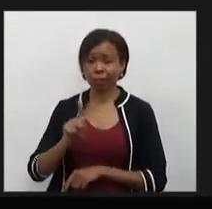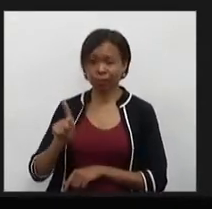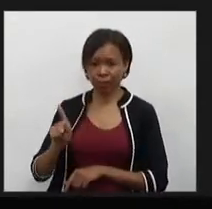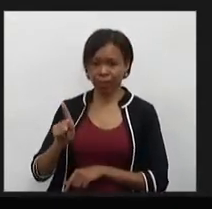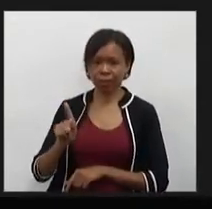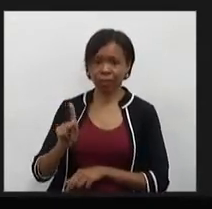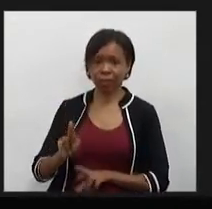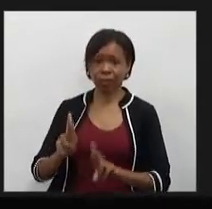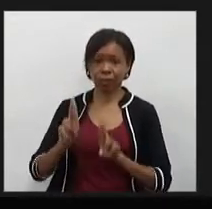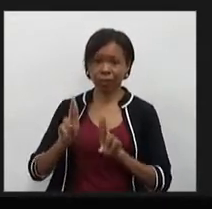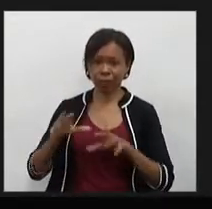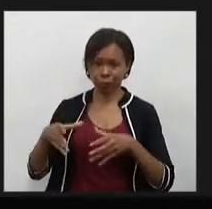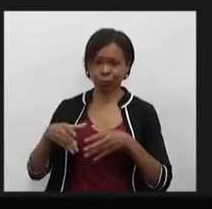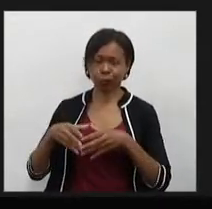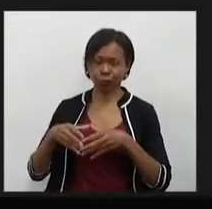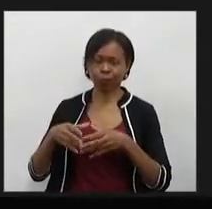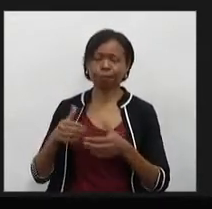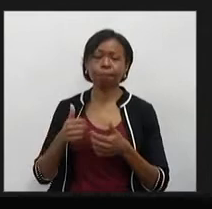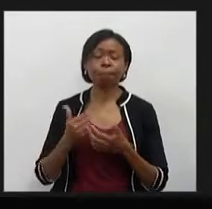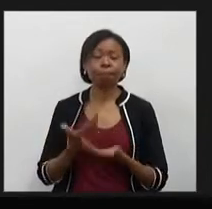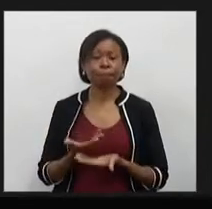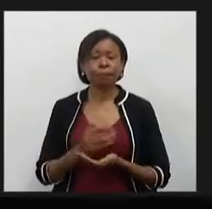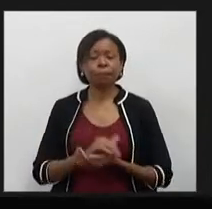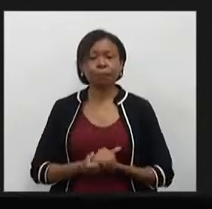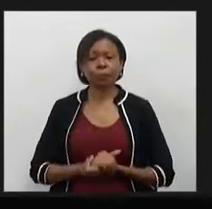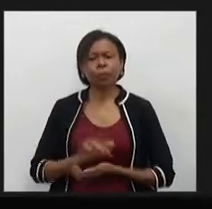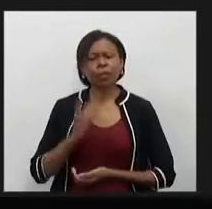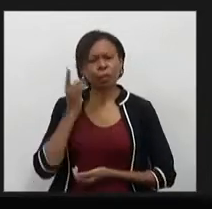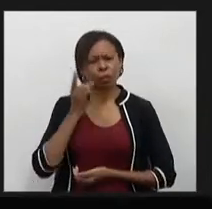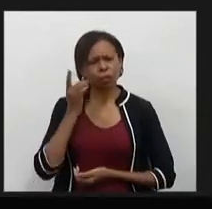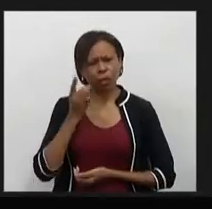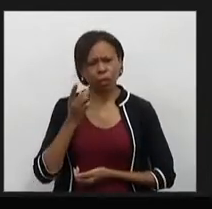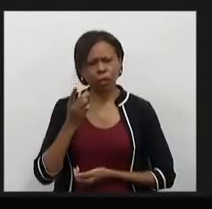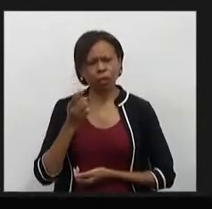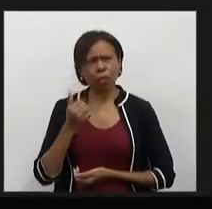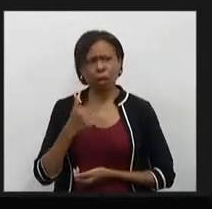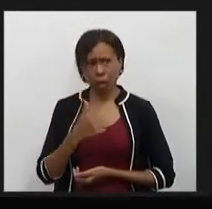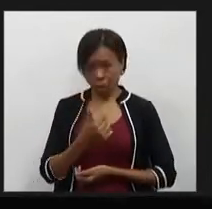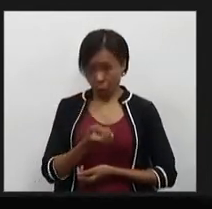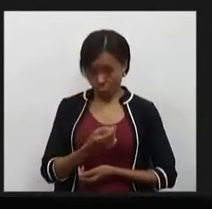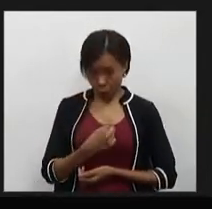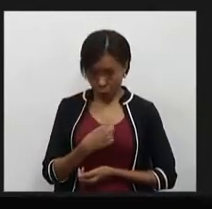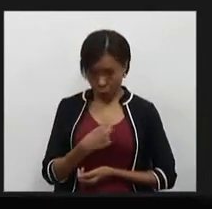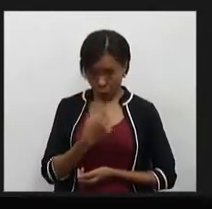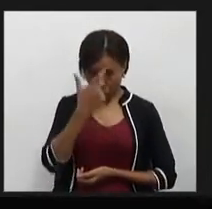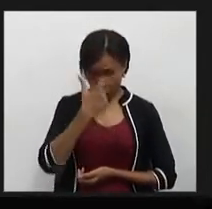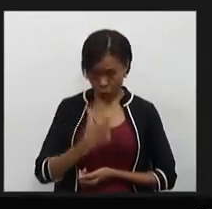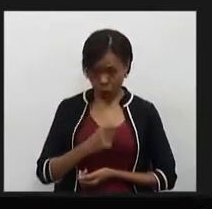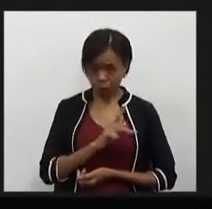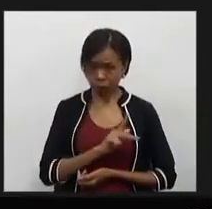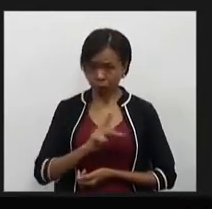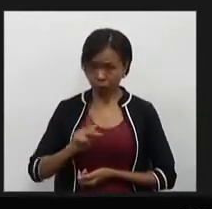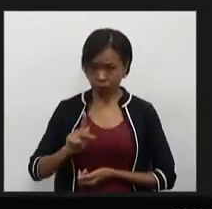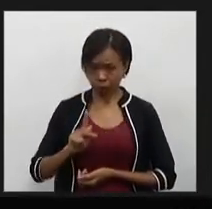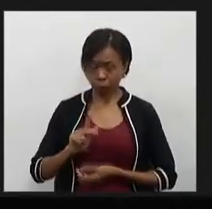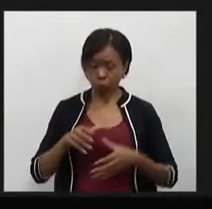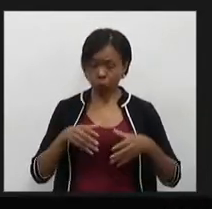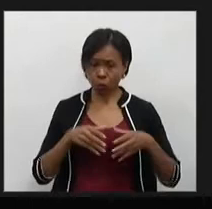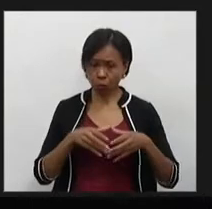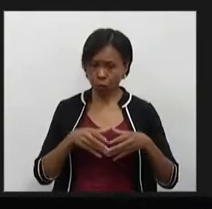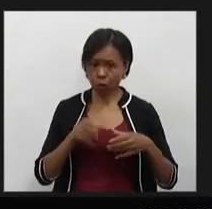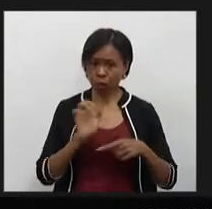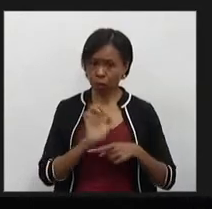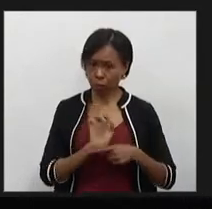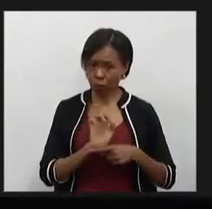dessa comissão. Deputado, eu sou presidente da Comissão Estadual de Defesa do Direito da Pessoa